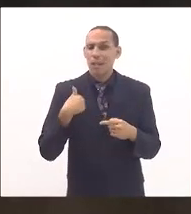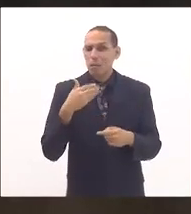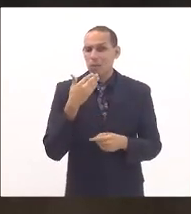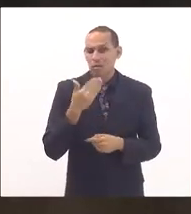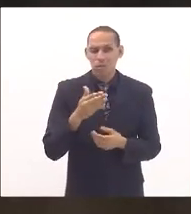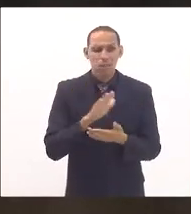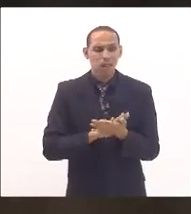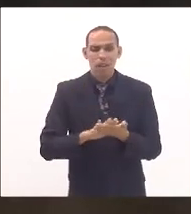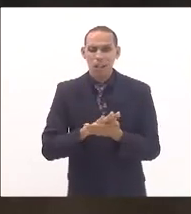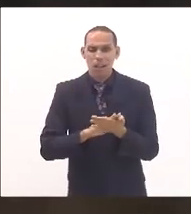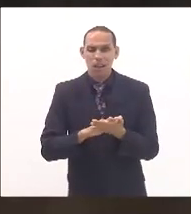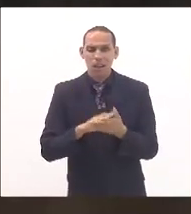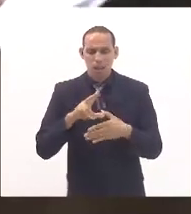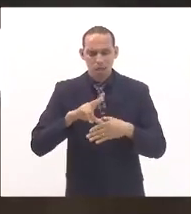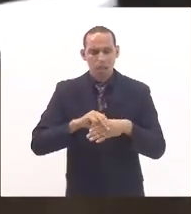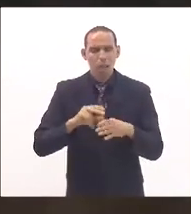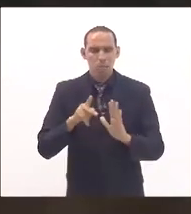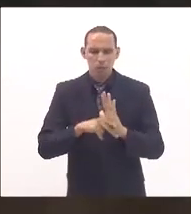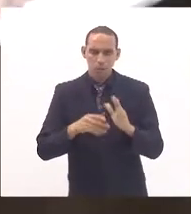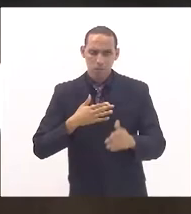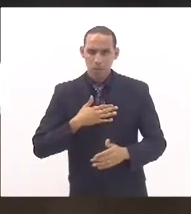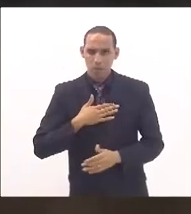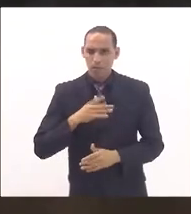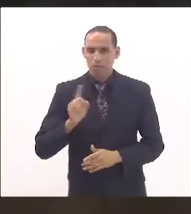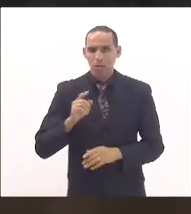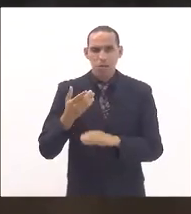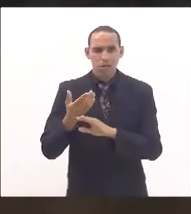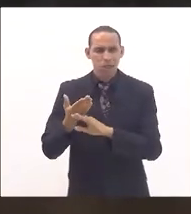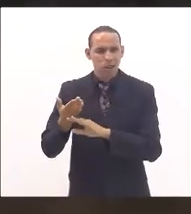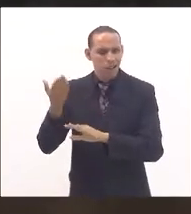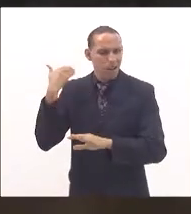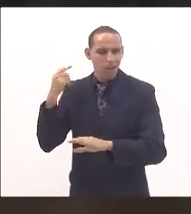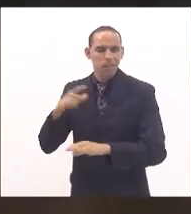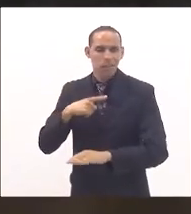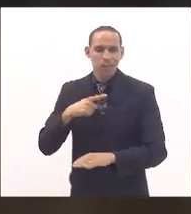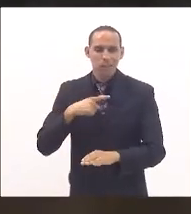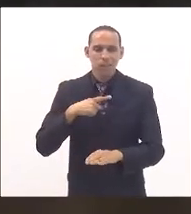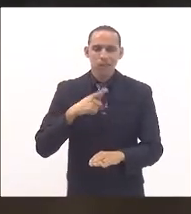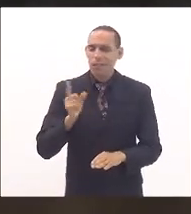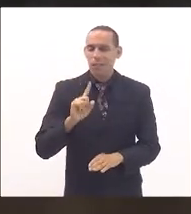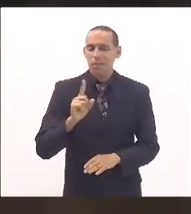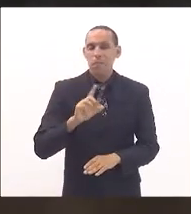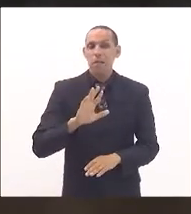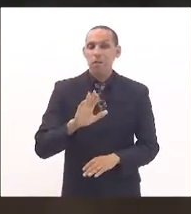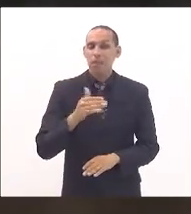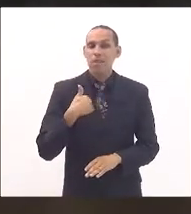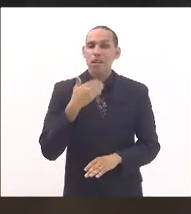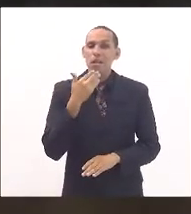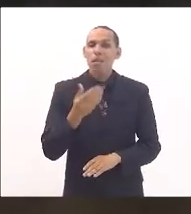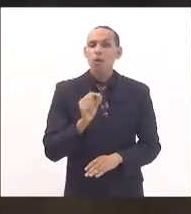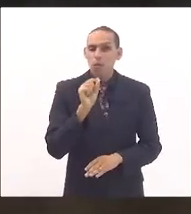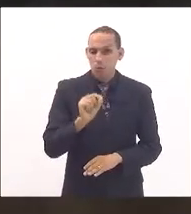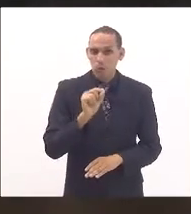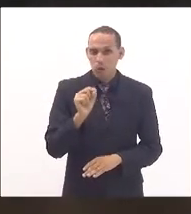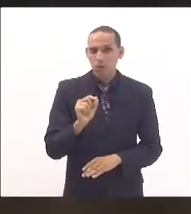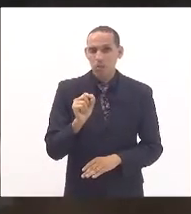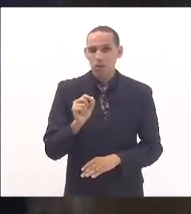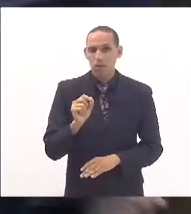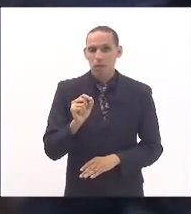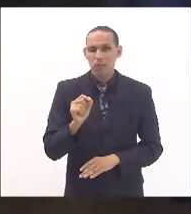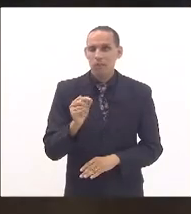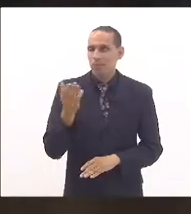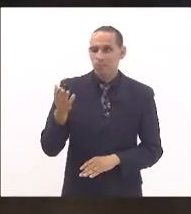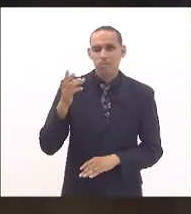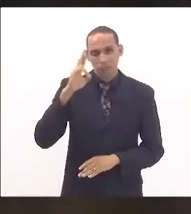não vou pedir para anexar o meu projeto, que é anterior ao do Poder Executivo, mas eu queria pedir ao representante